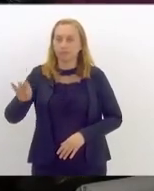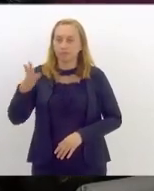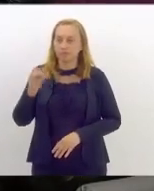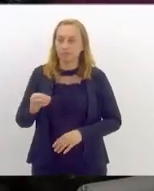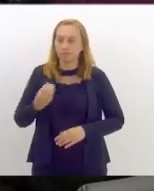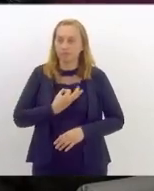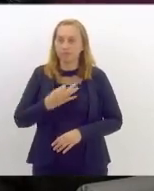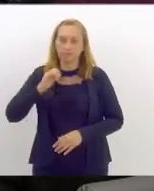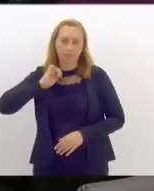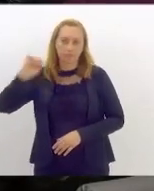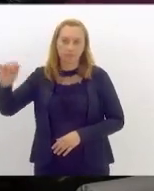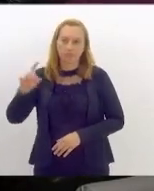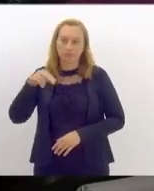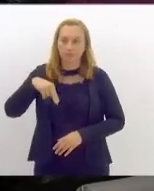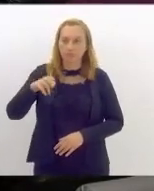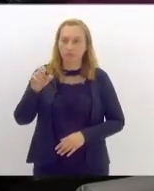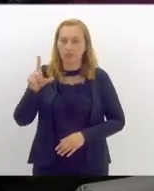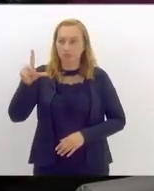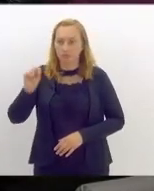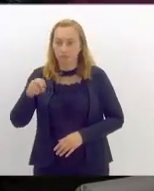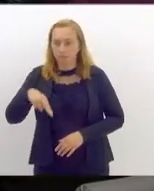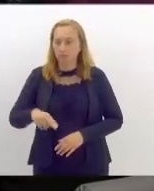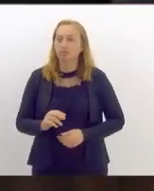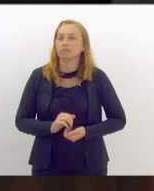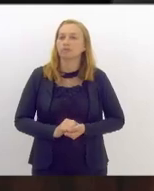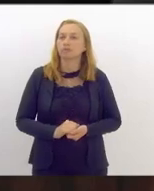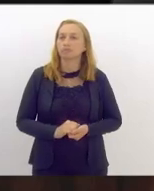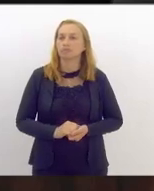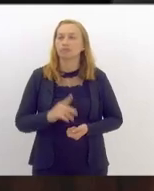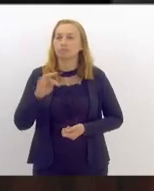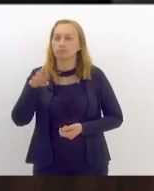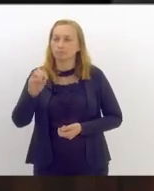respectivo diploma Nelson Francelino Ferreira